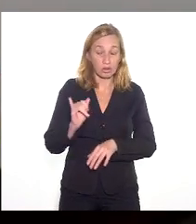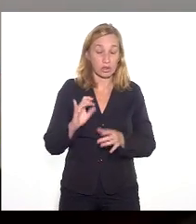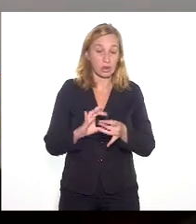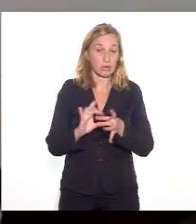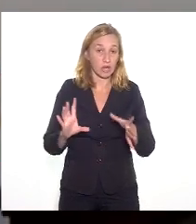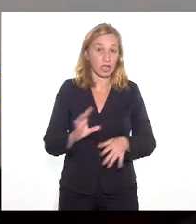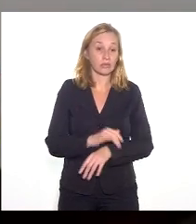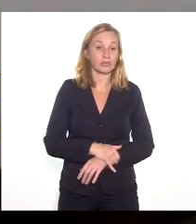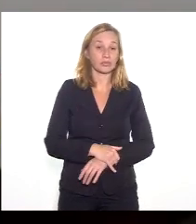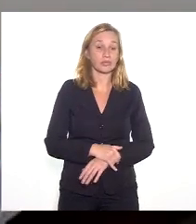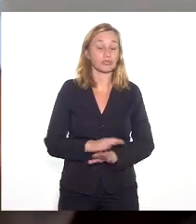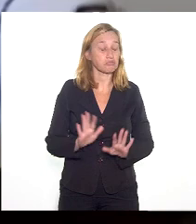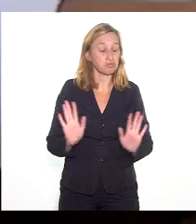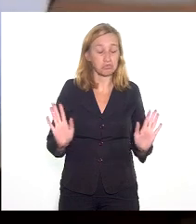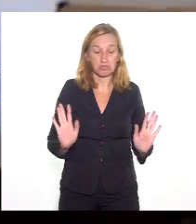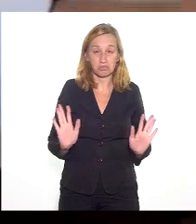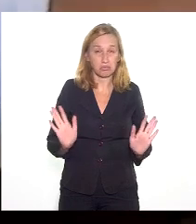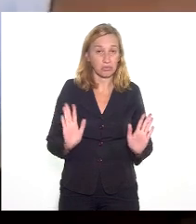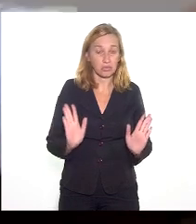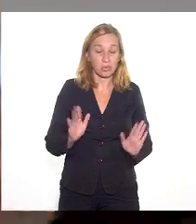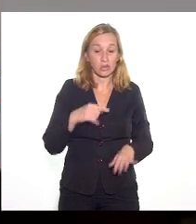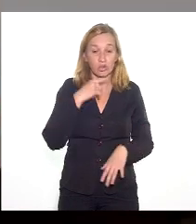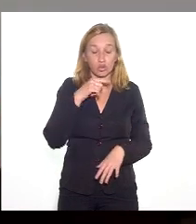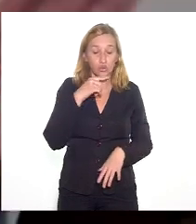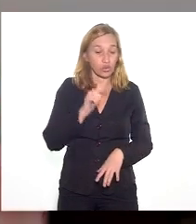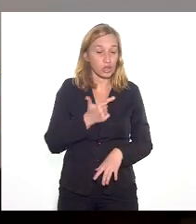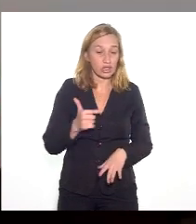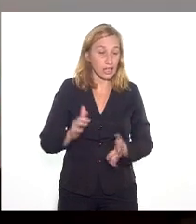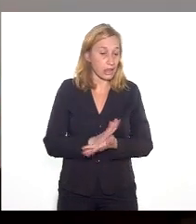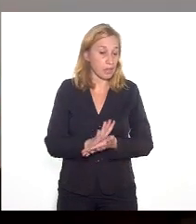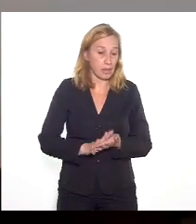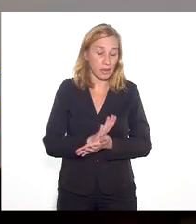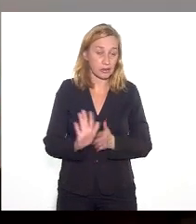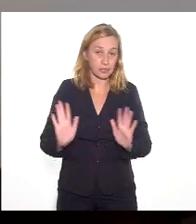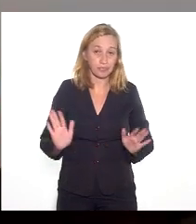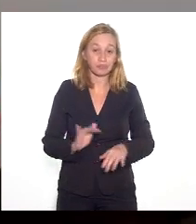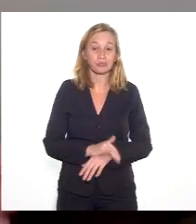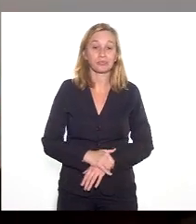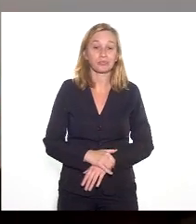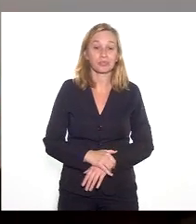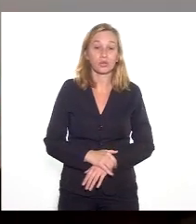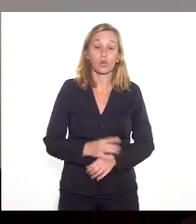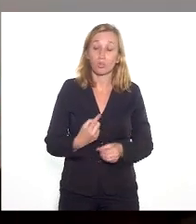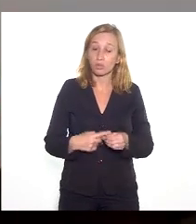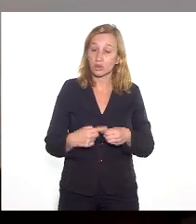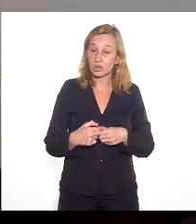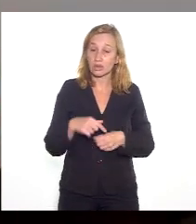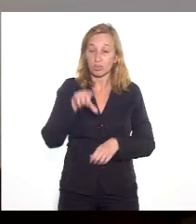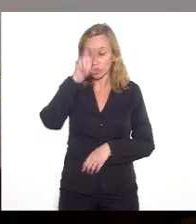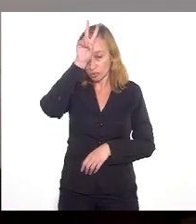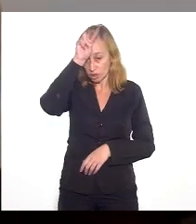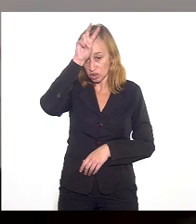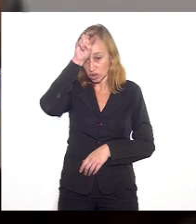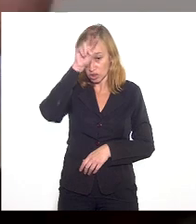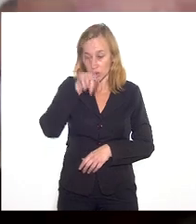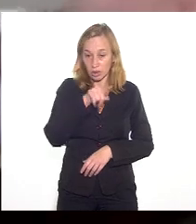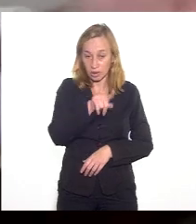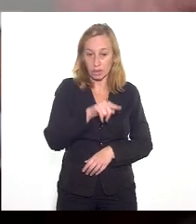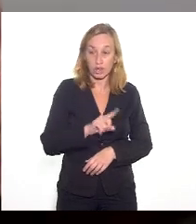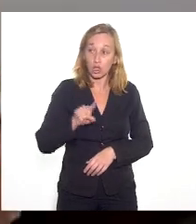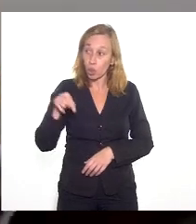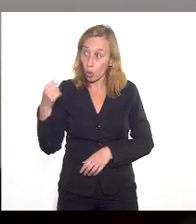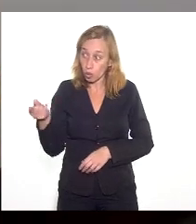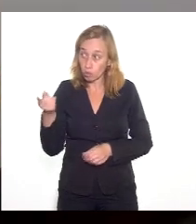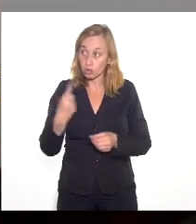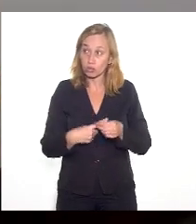estabelece e fixa. Quanto a isso, não há nenhuma dúvida, não há nenhuma discordância. O município de Mesquita, além de, como outros,